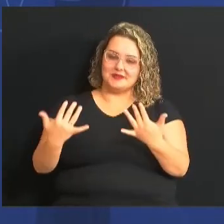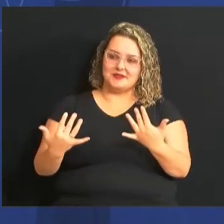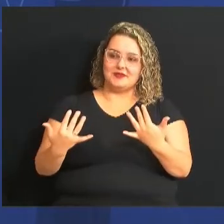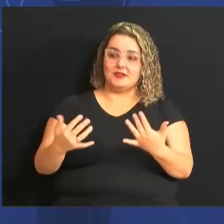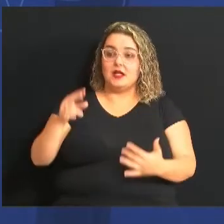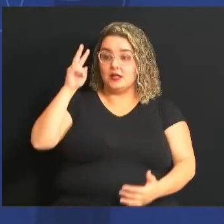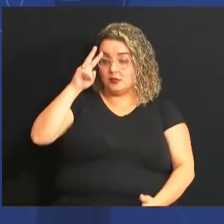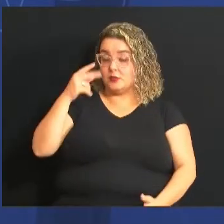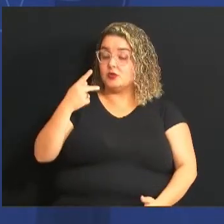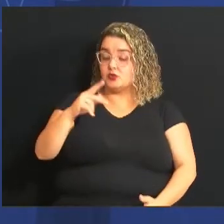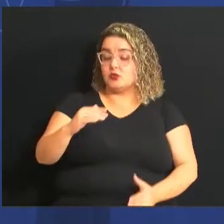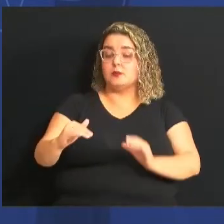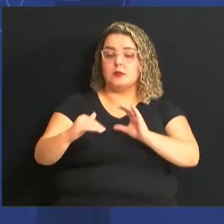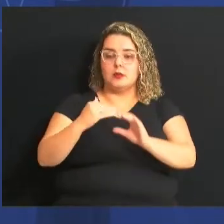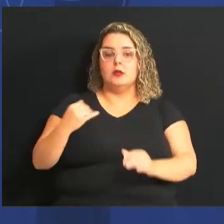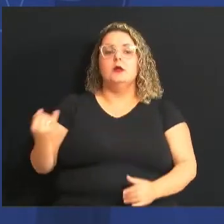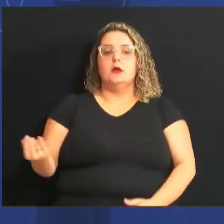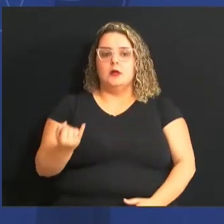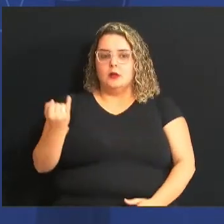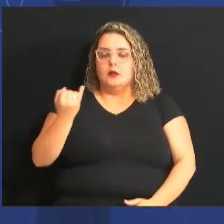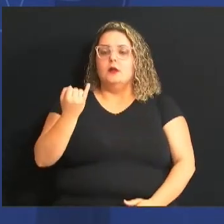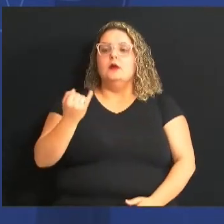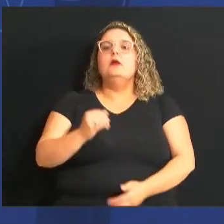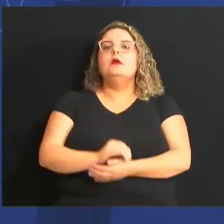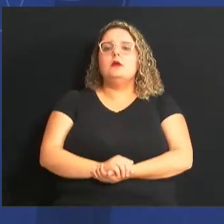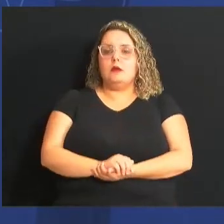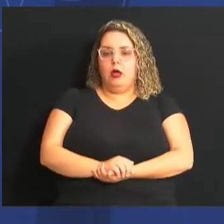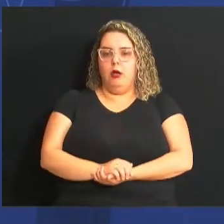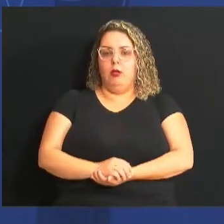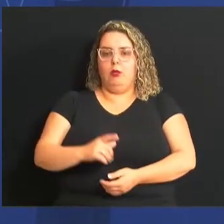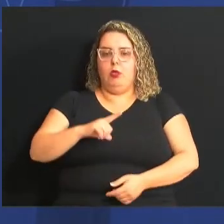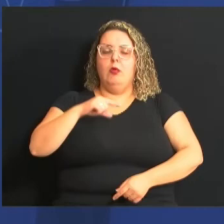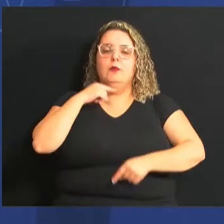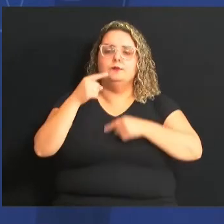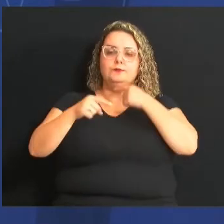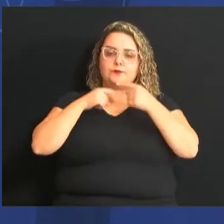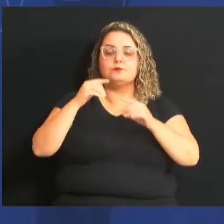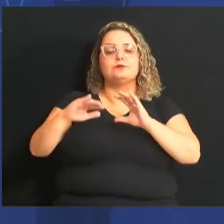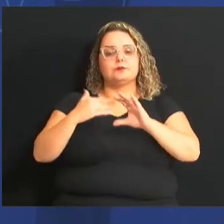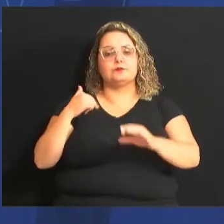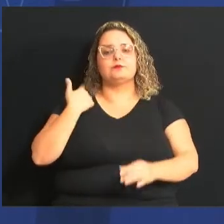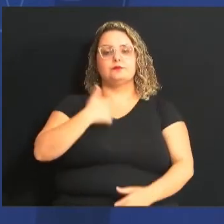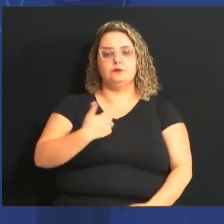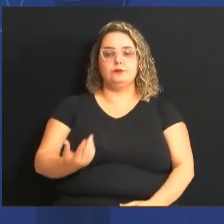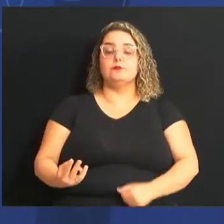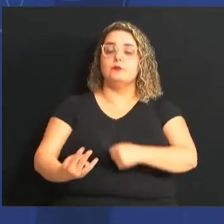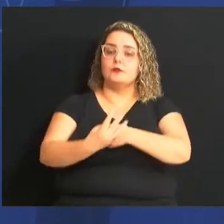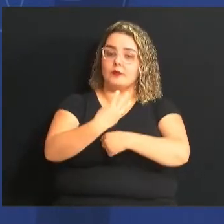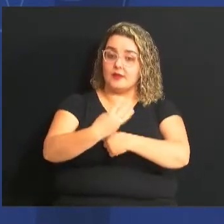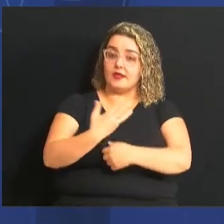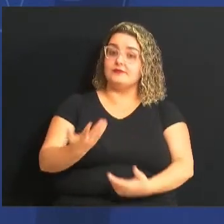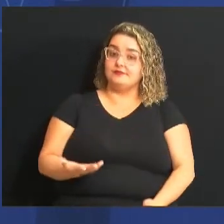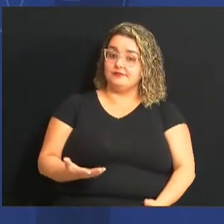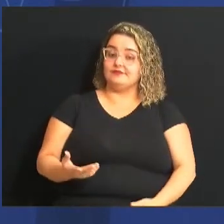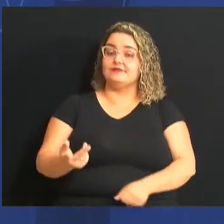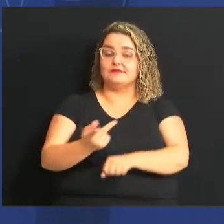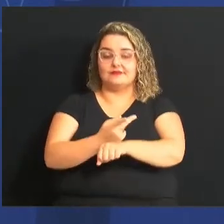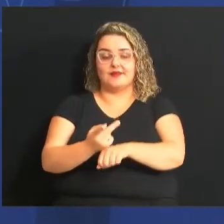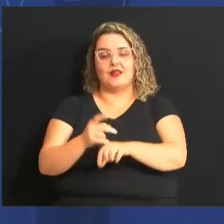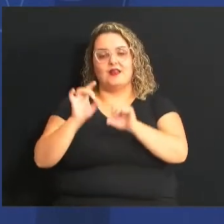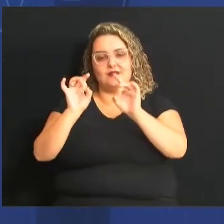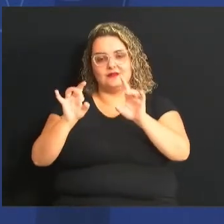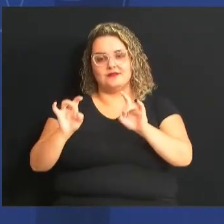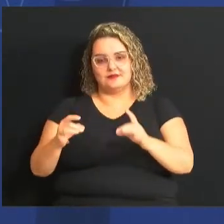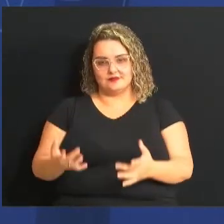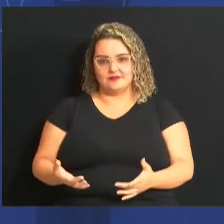que a sua participação é sempre muito importante. Se tiver alguma dúvida, é só mandar para a gente por meio do nosso WhatsApp, que a gente vai atrás de um especialista